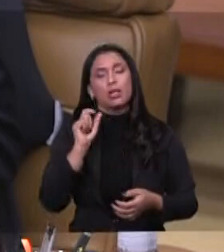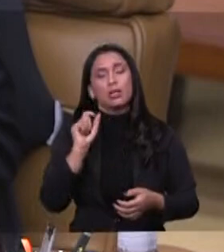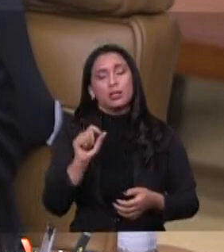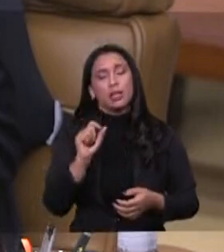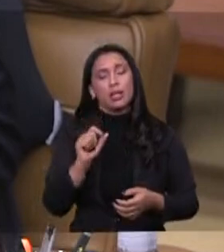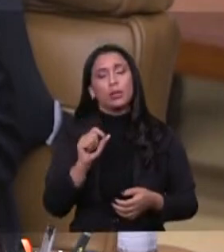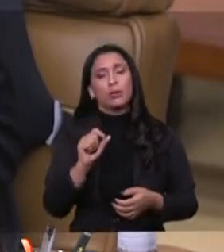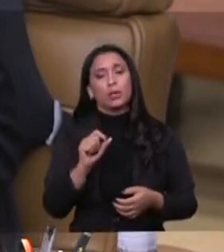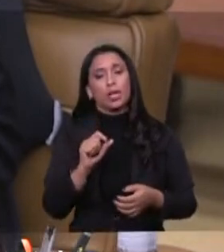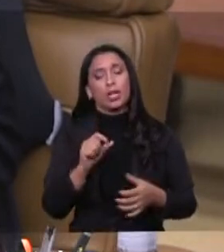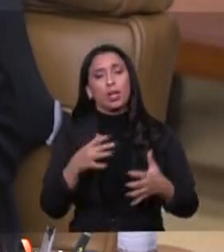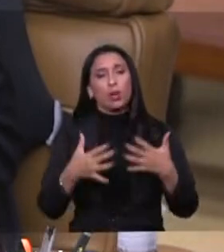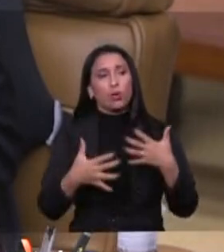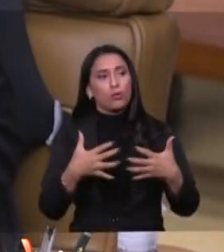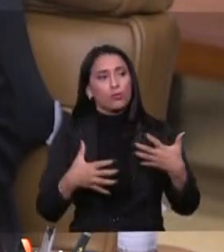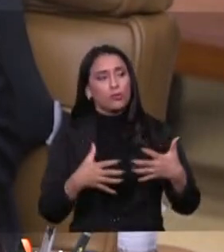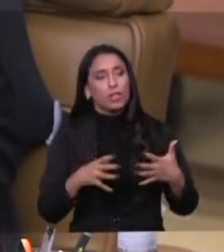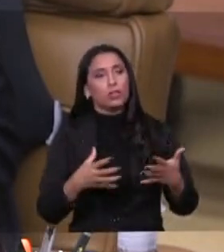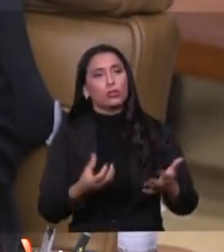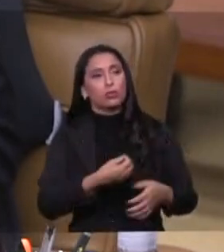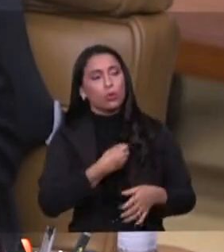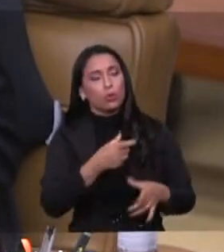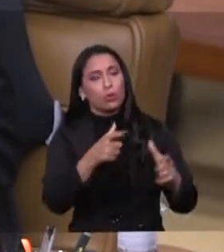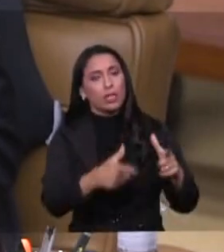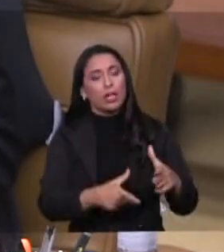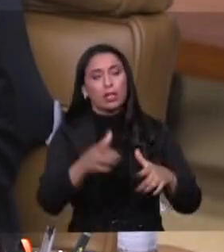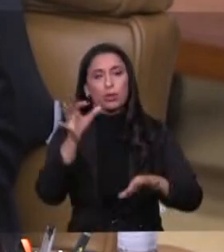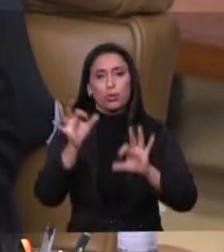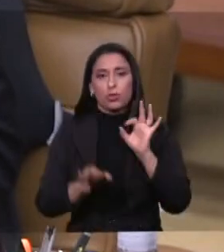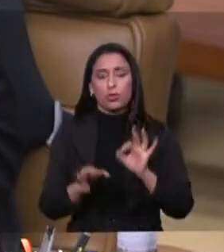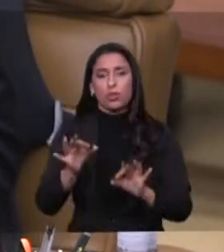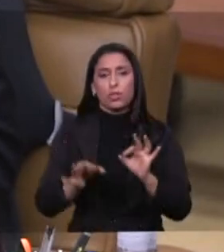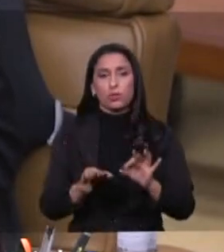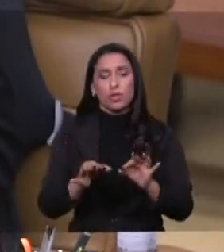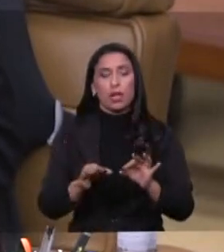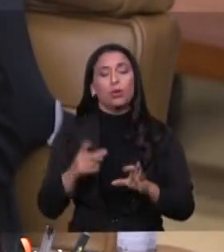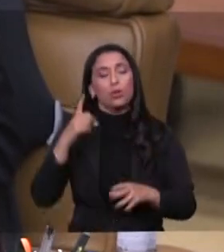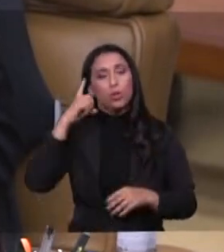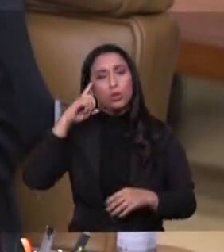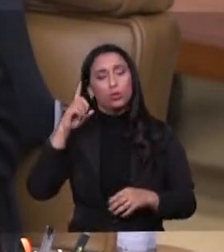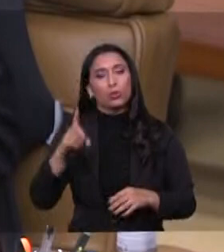físico ou controvérsia judicial persistente à data da promulgação.